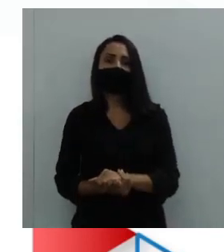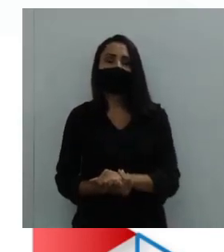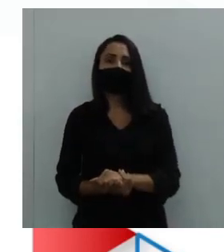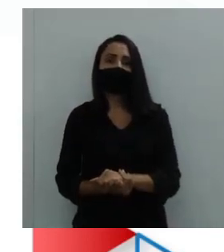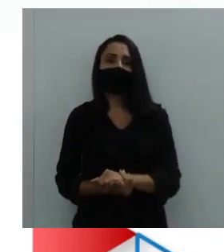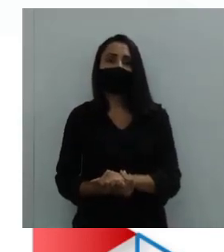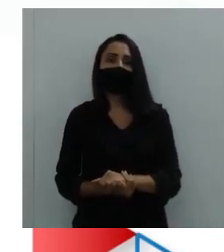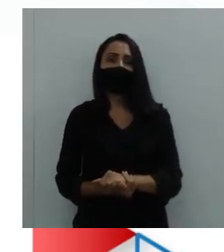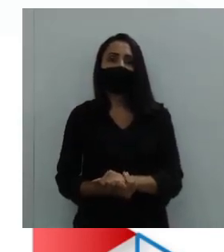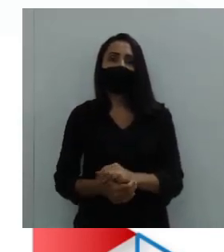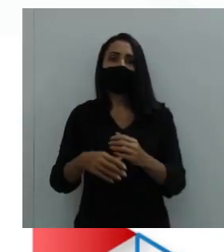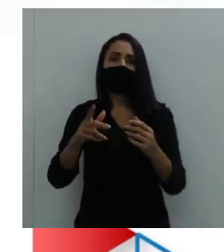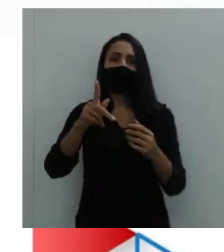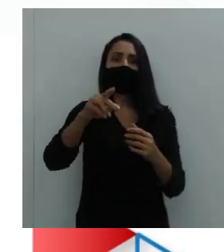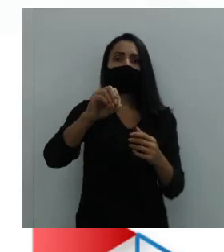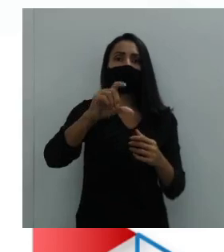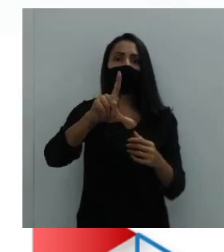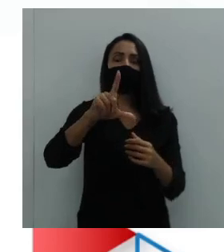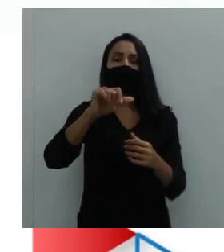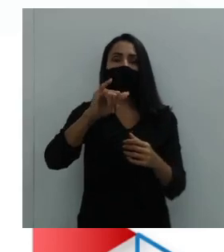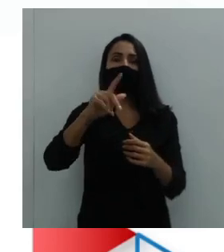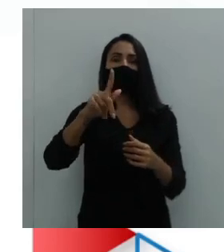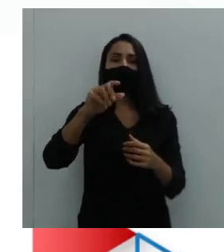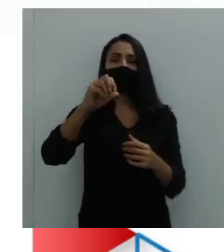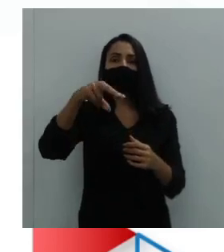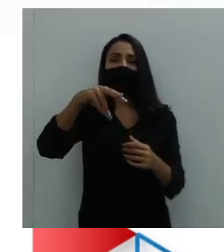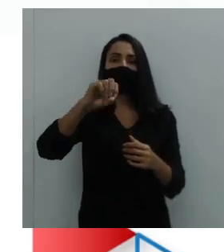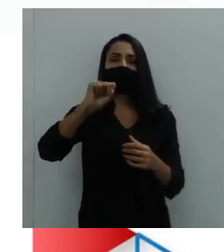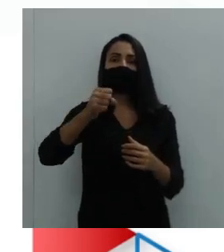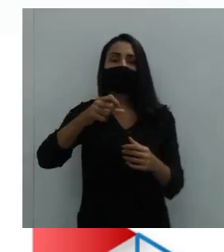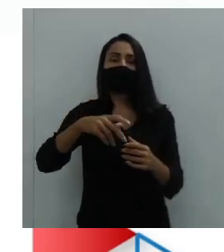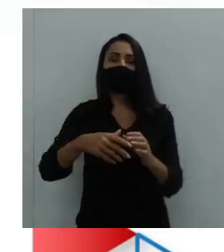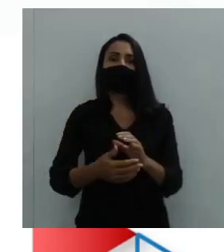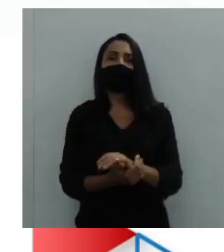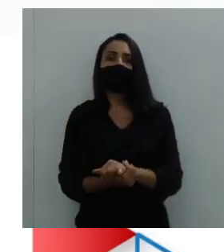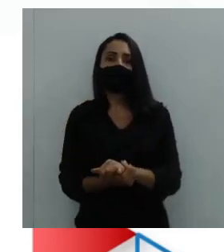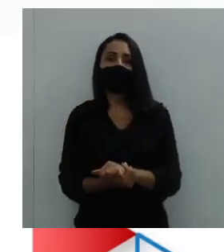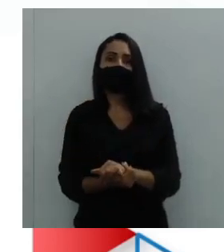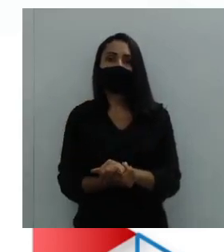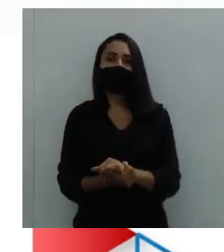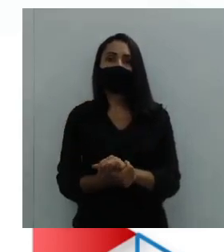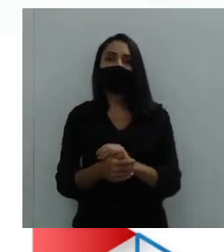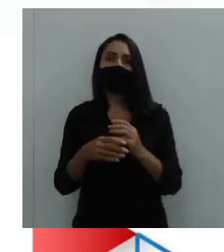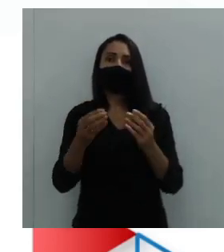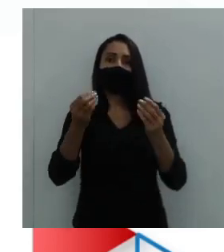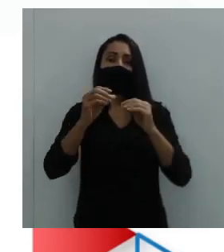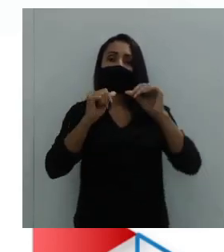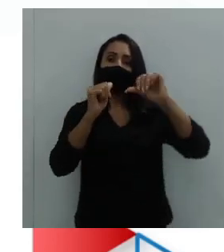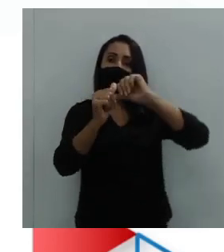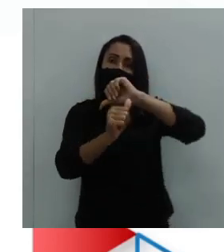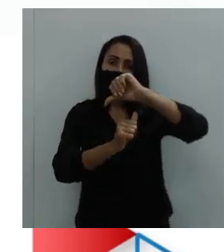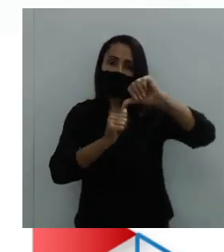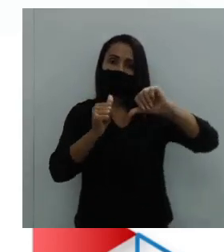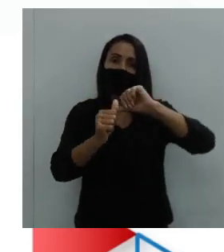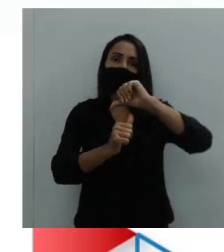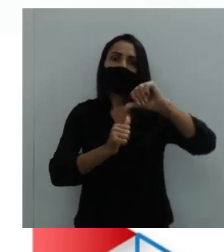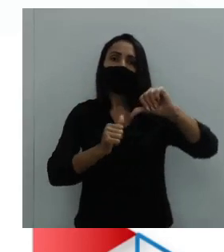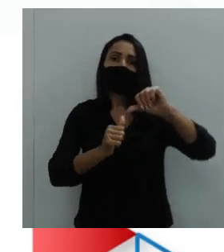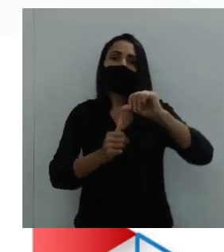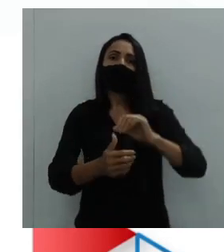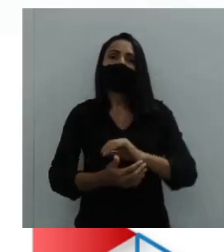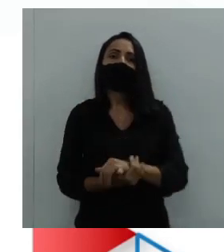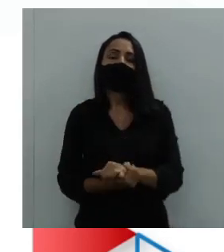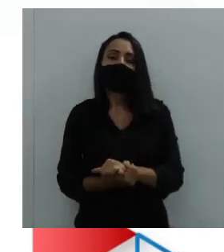Em polígonos, assim como em outras figuras geométricas, podemos ser aplicadas transformações. Eu posso